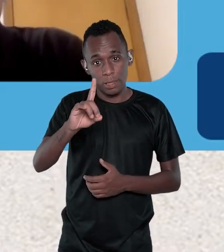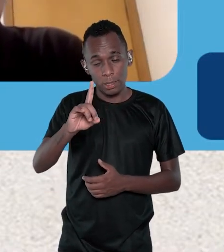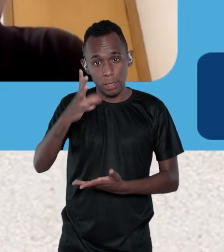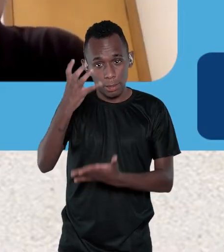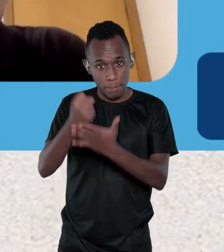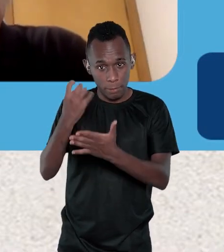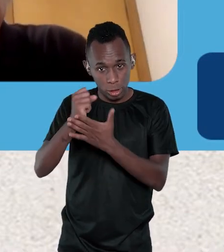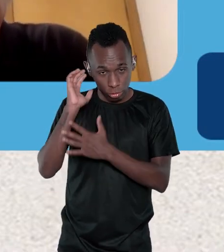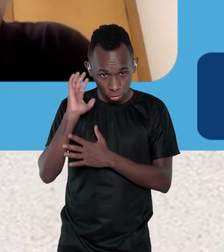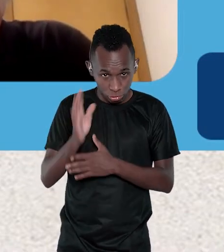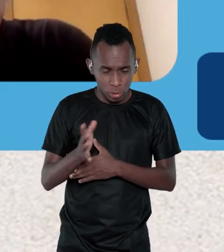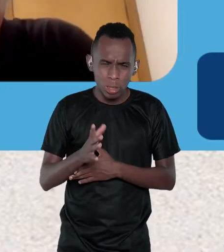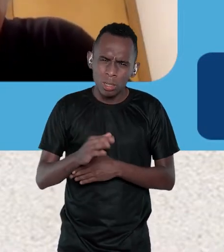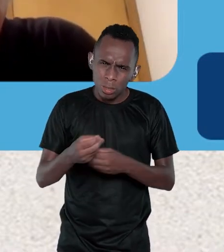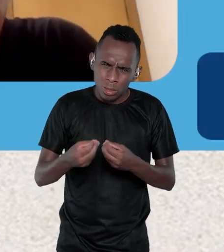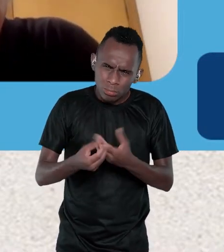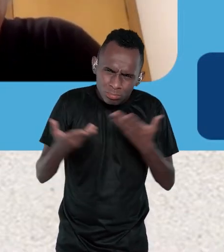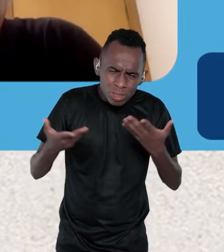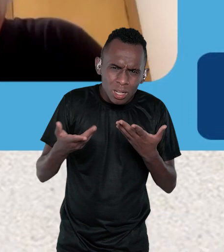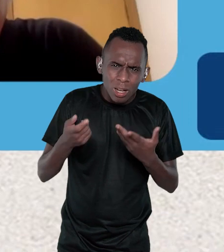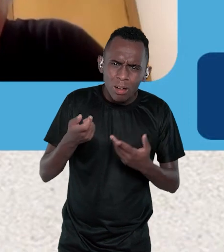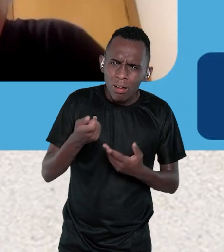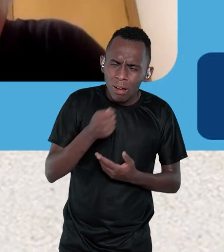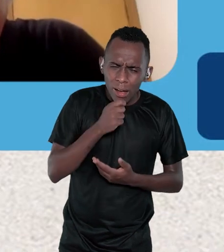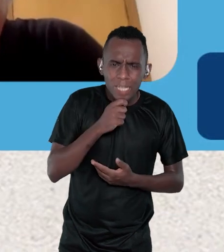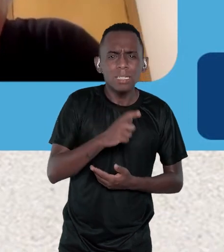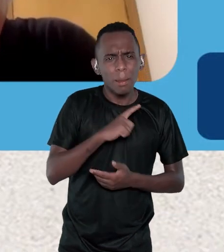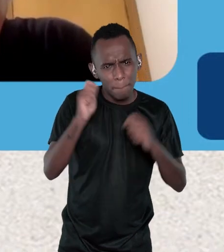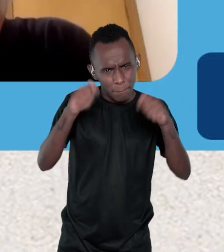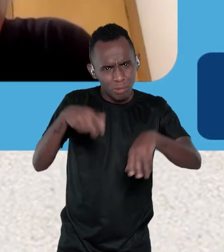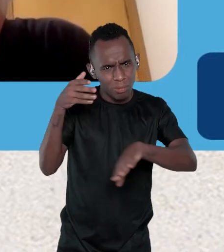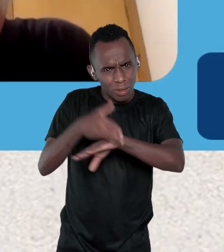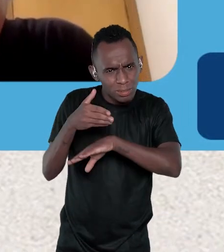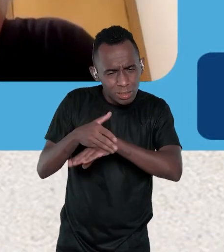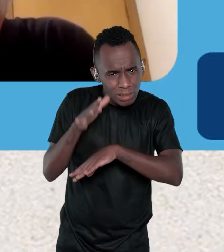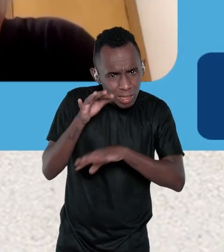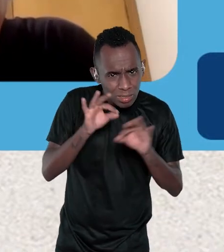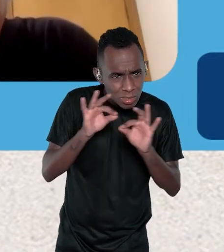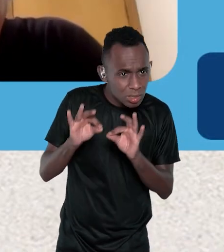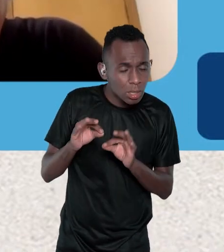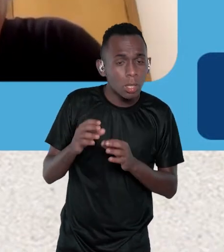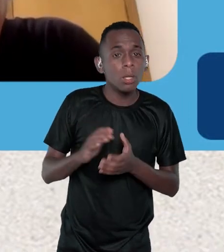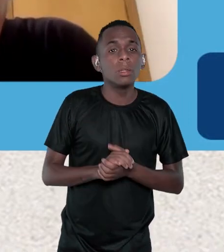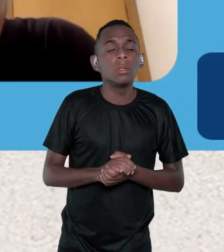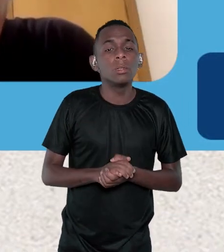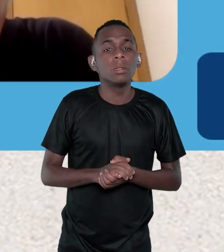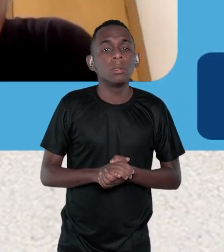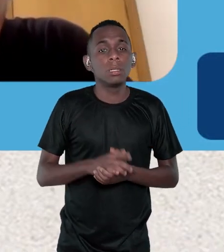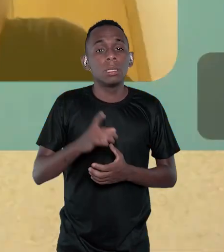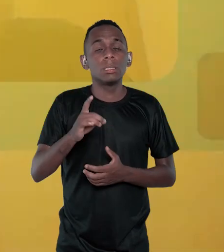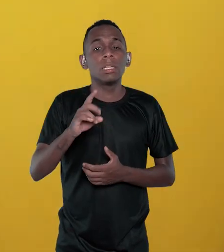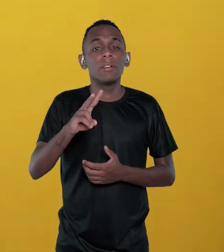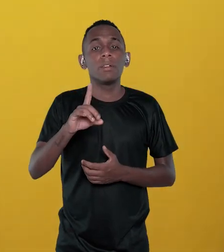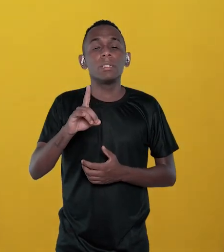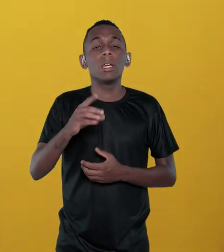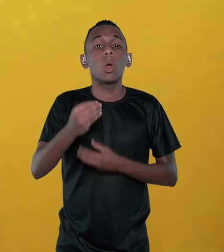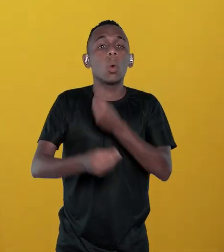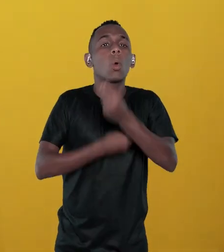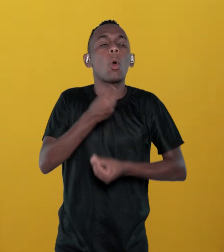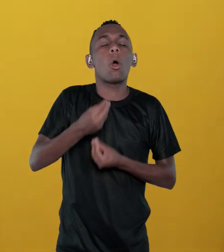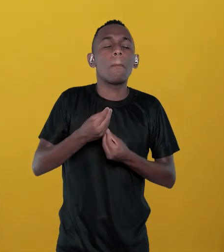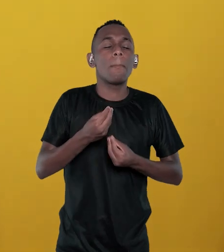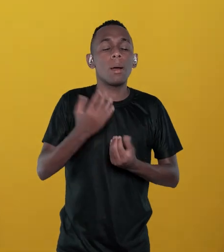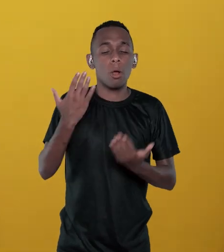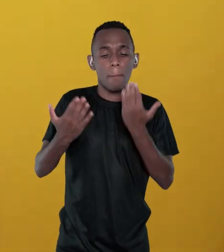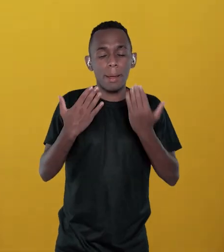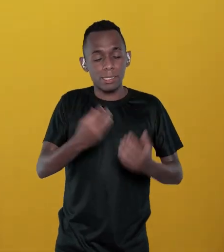estão nesse DVD, que esse DVD está disponível ainda, Murilo? É Como se